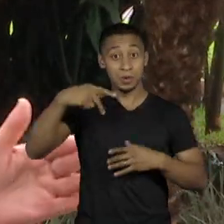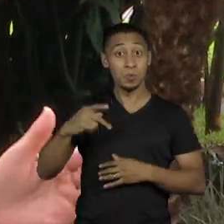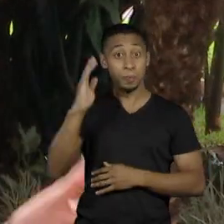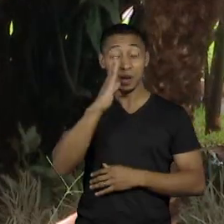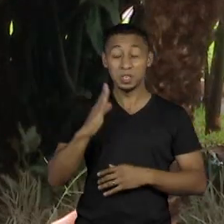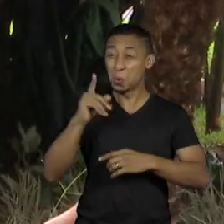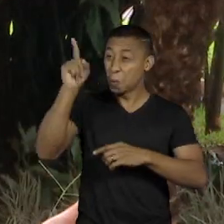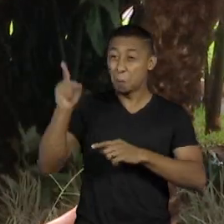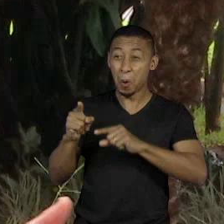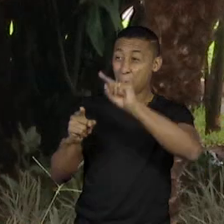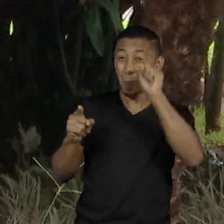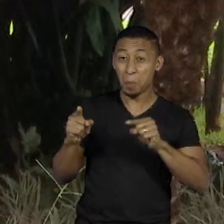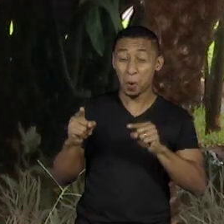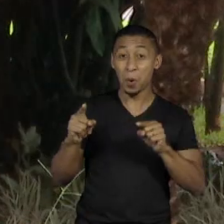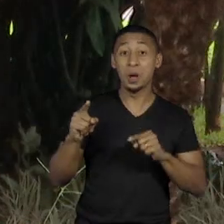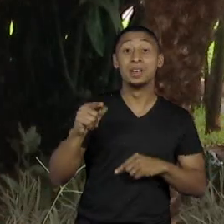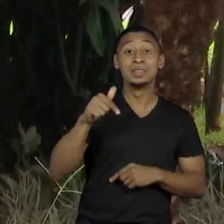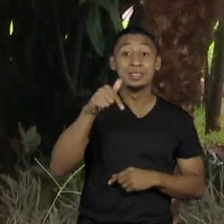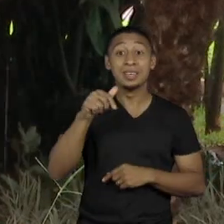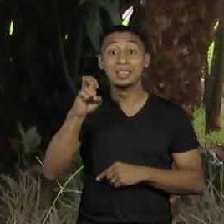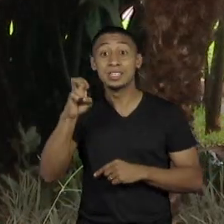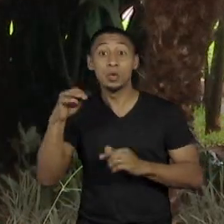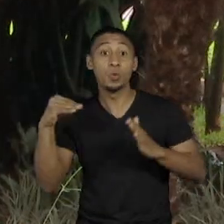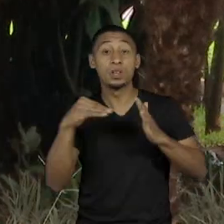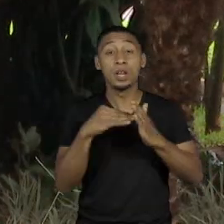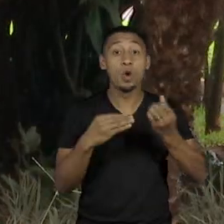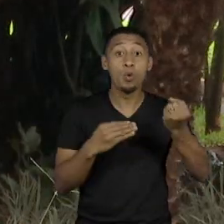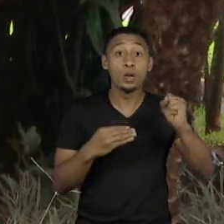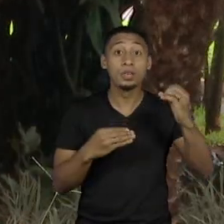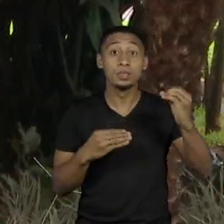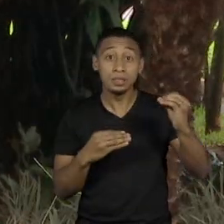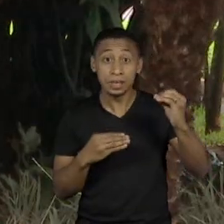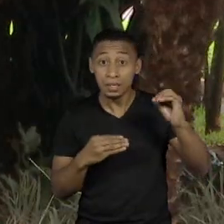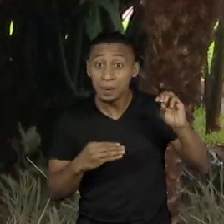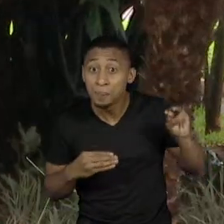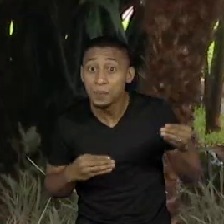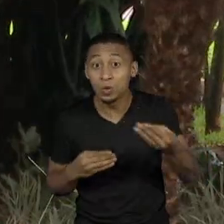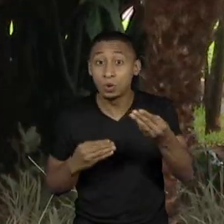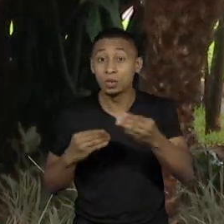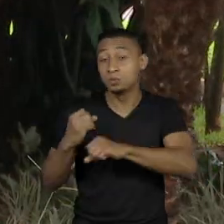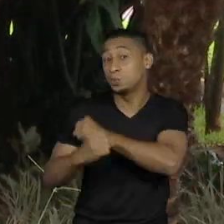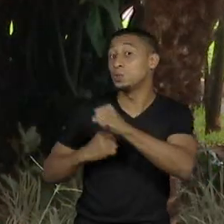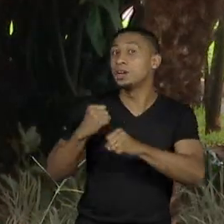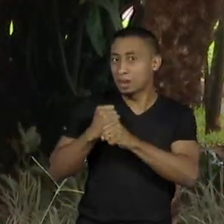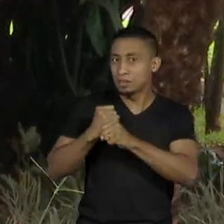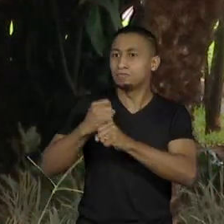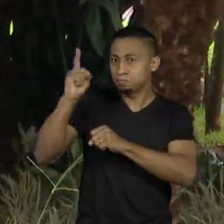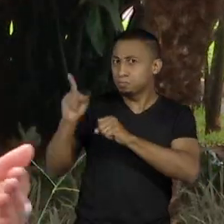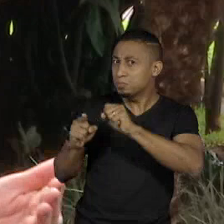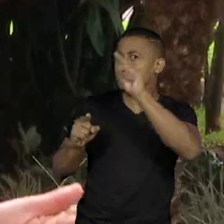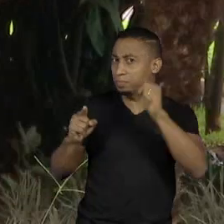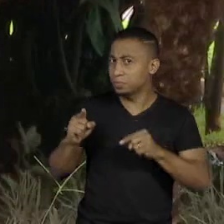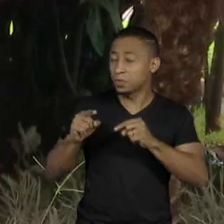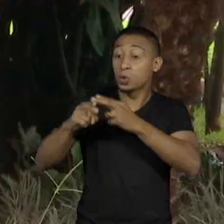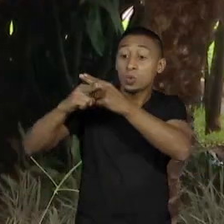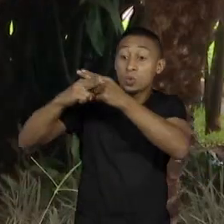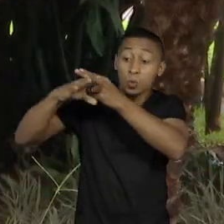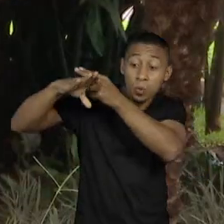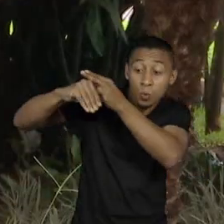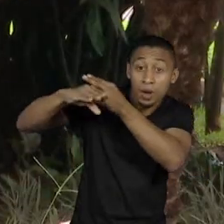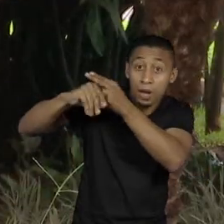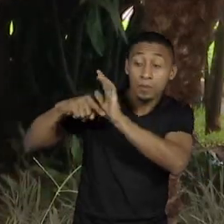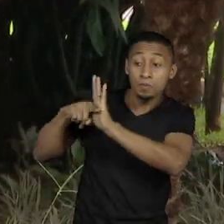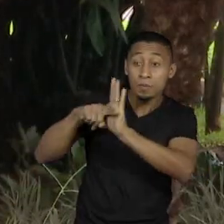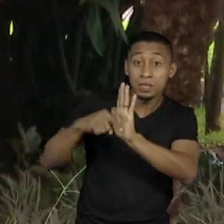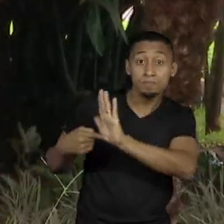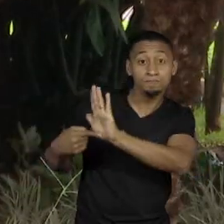de 75 a 80 milhões por ano. Estudo inédito realizado pelo INPE, o Instituto Nacional de